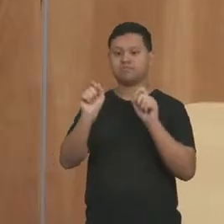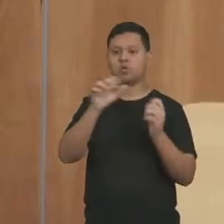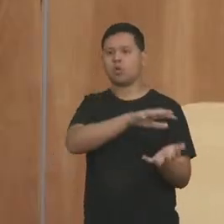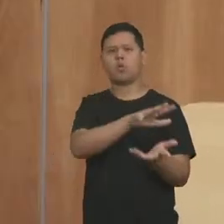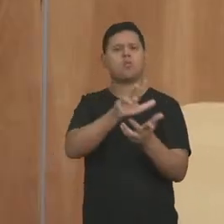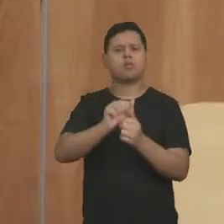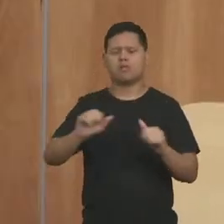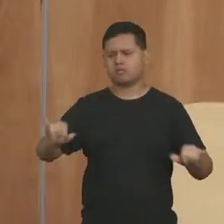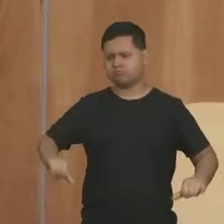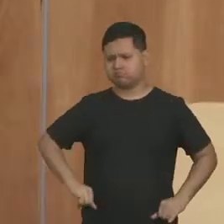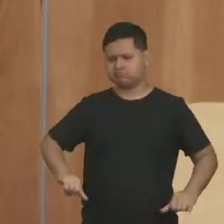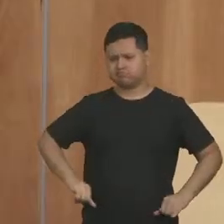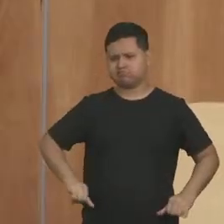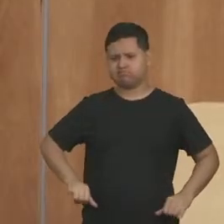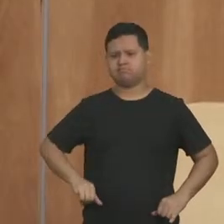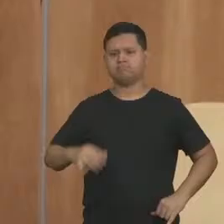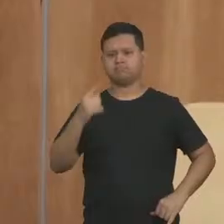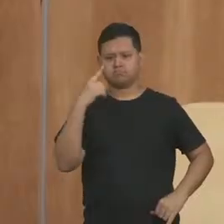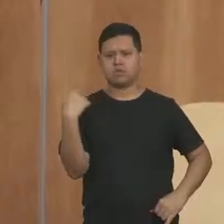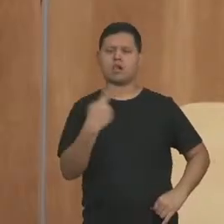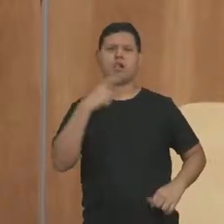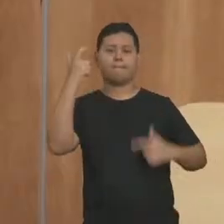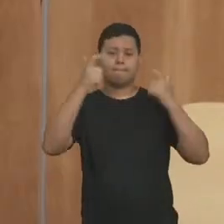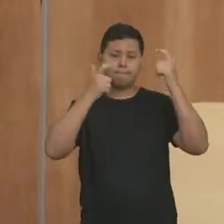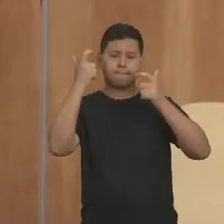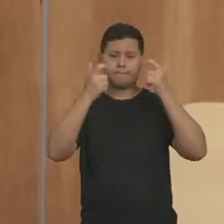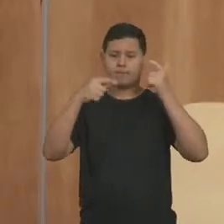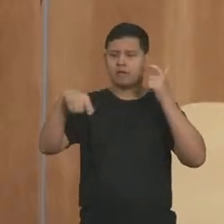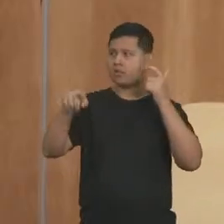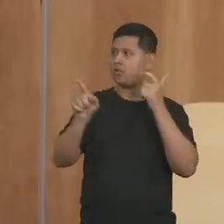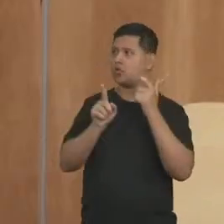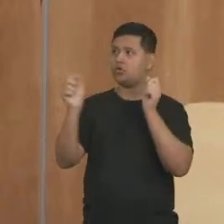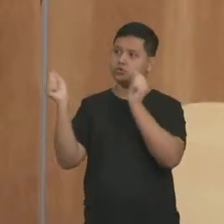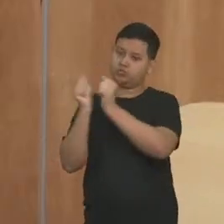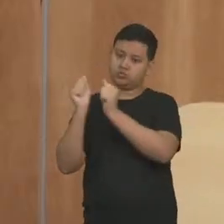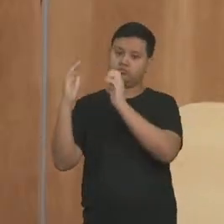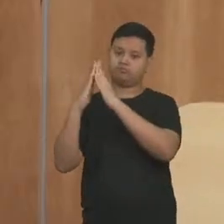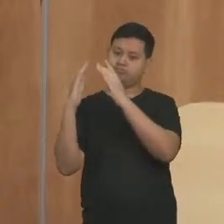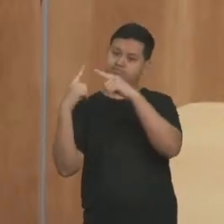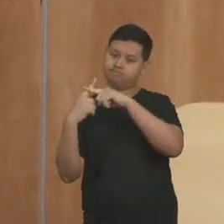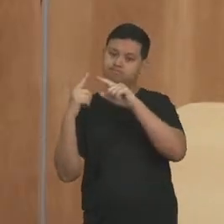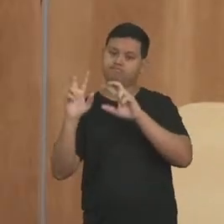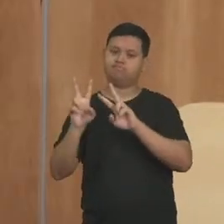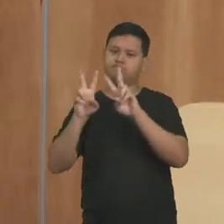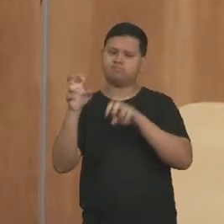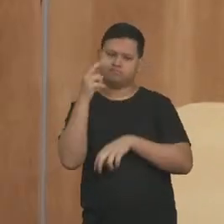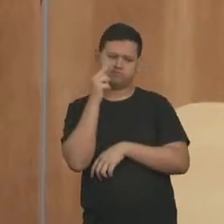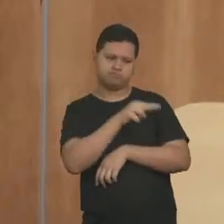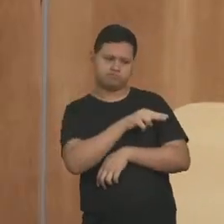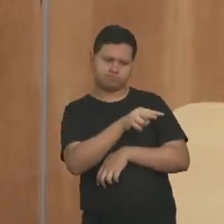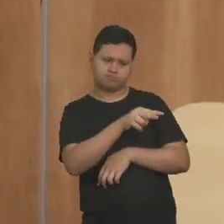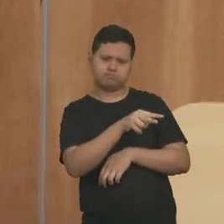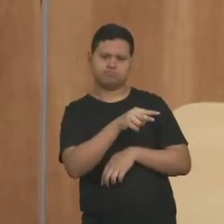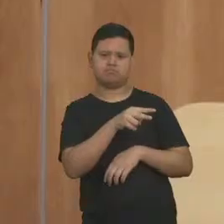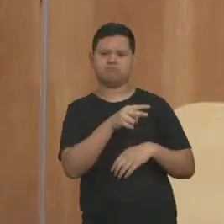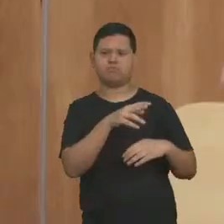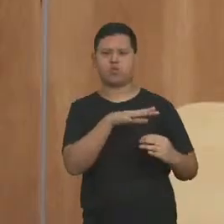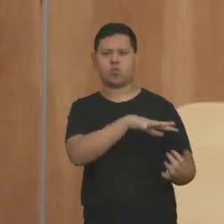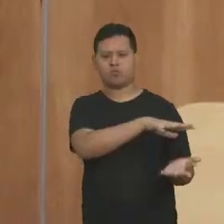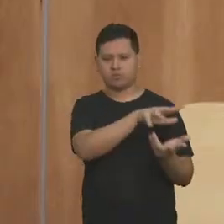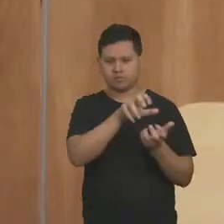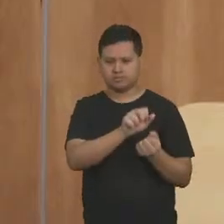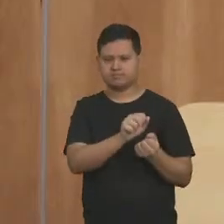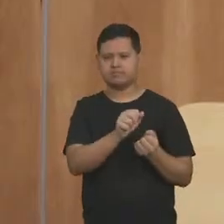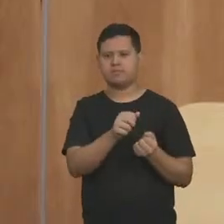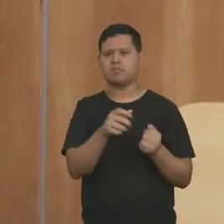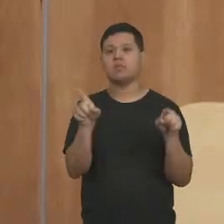está sofrendo, e a preocupação nossa da igreja com as coisas da casa comum. E